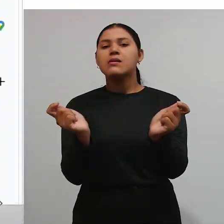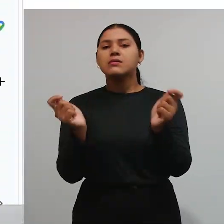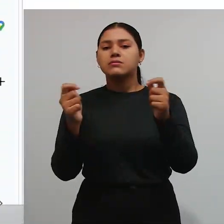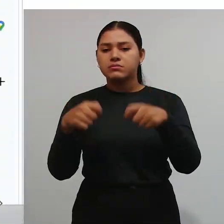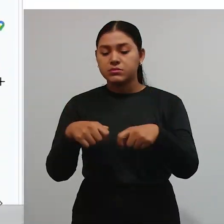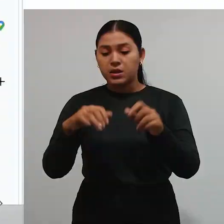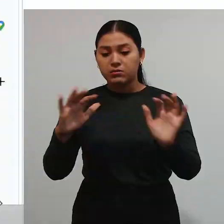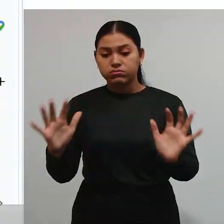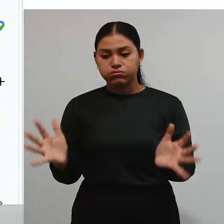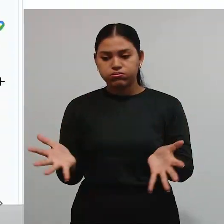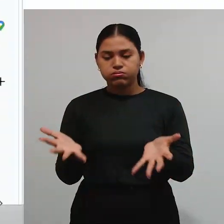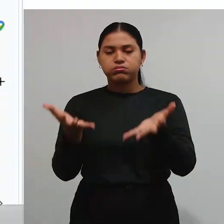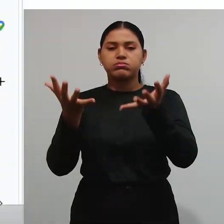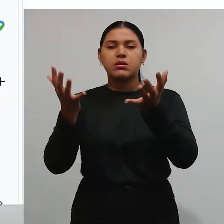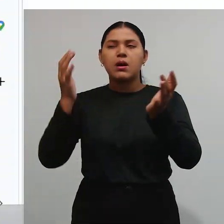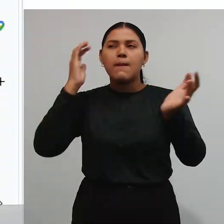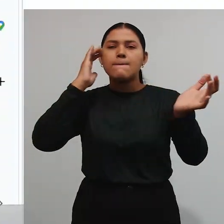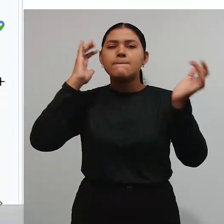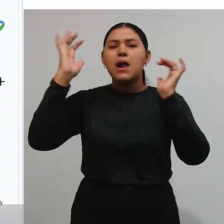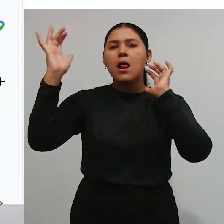reflexão